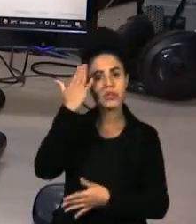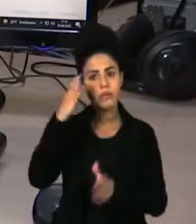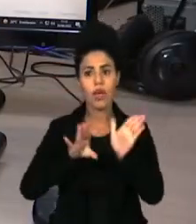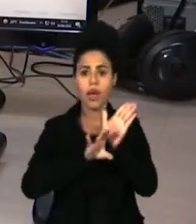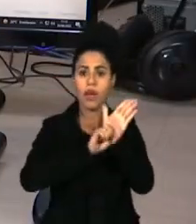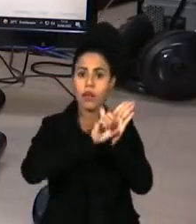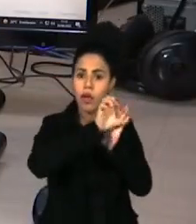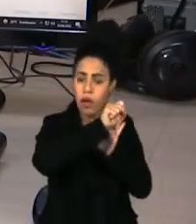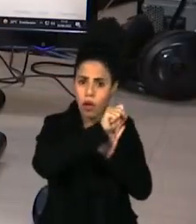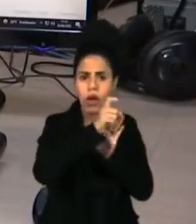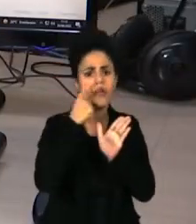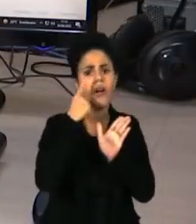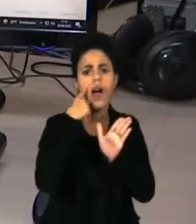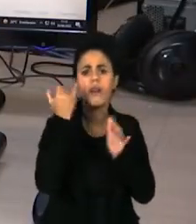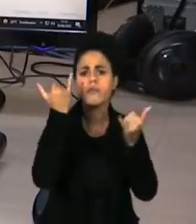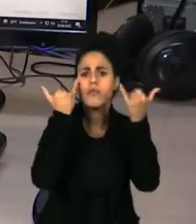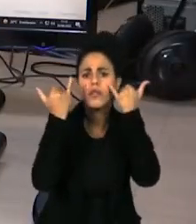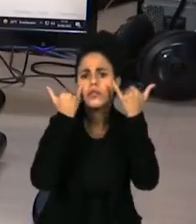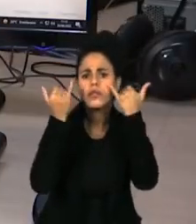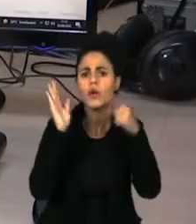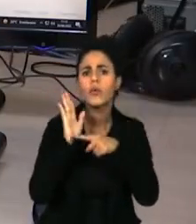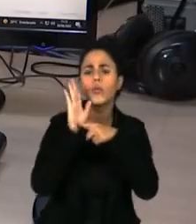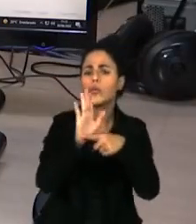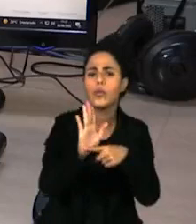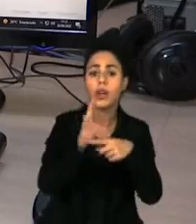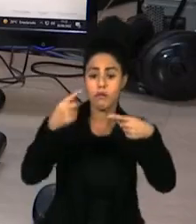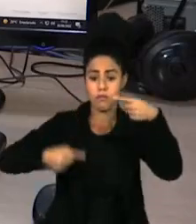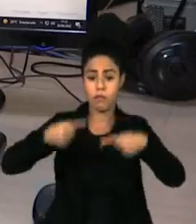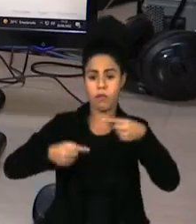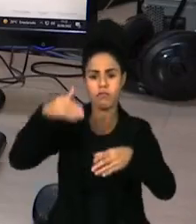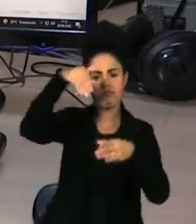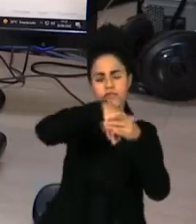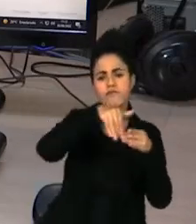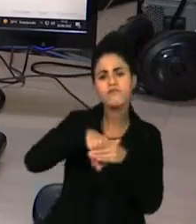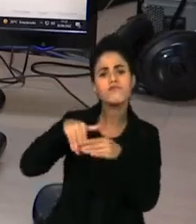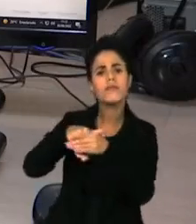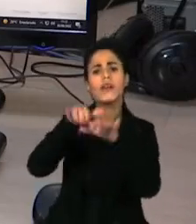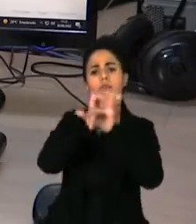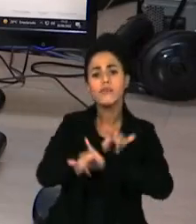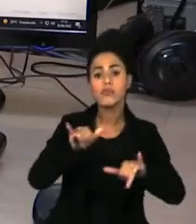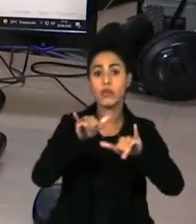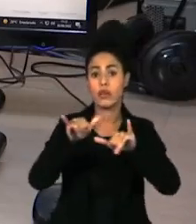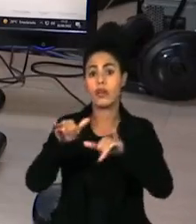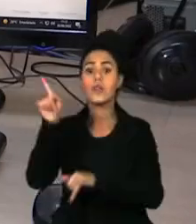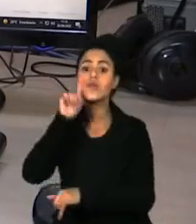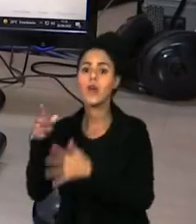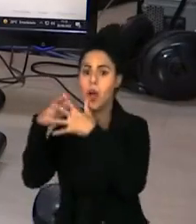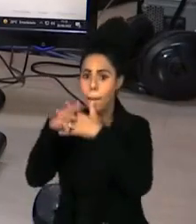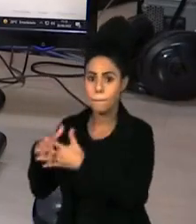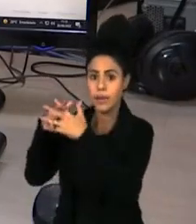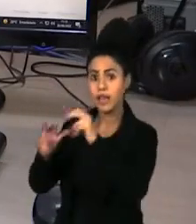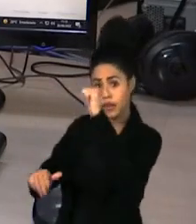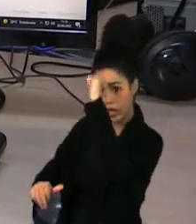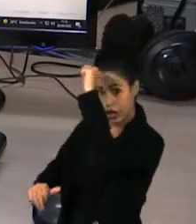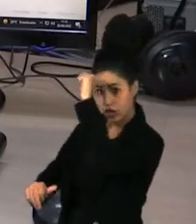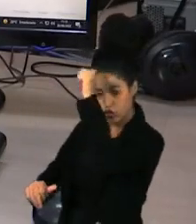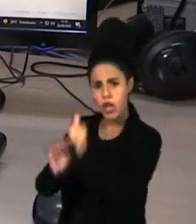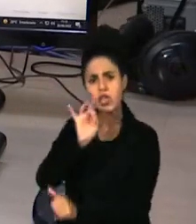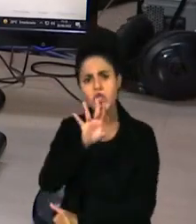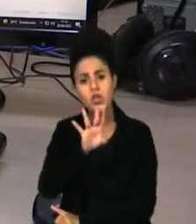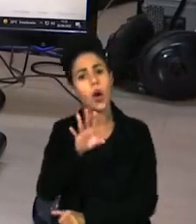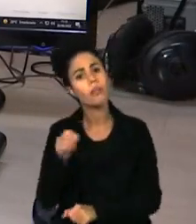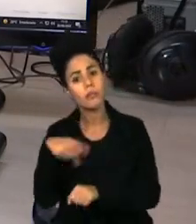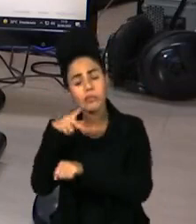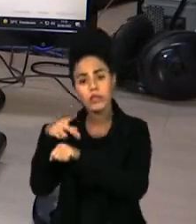porém, afirma que os dados estaduais para as campanhas políticas estão disponíveis apenas nos Estados Unidos e na Índia, e que somente